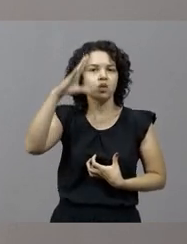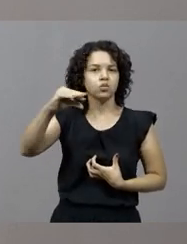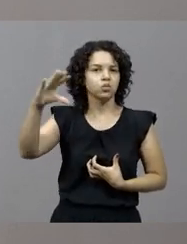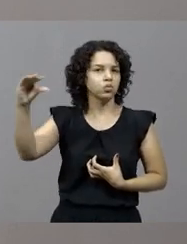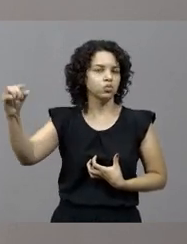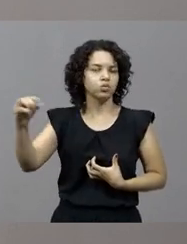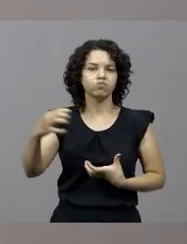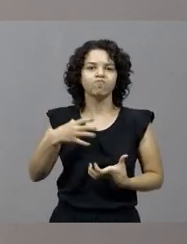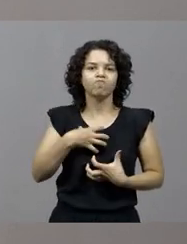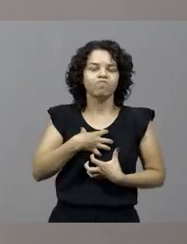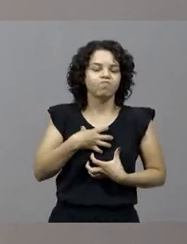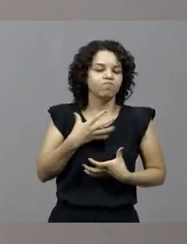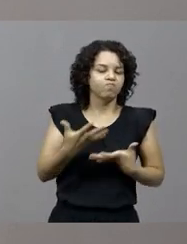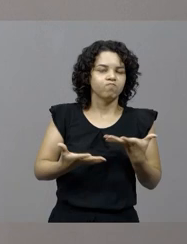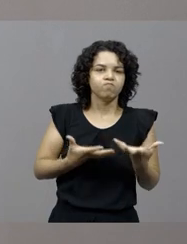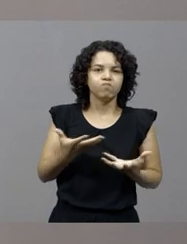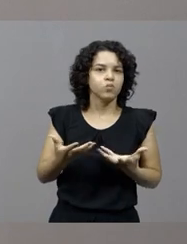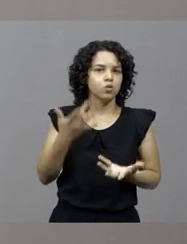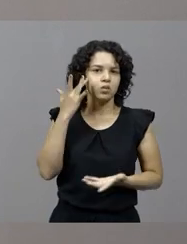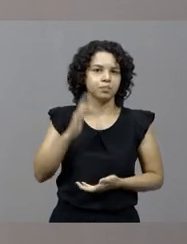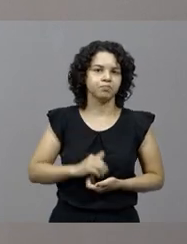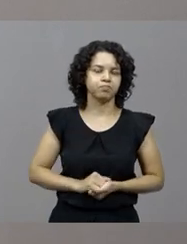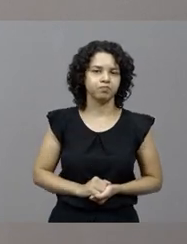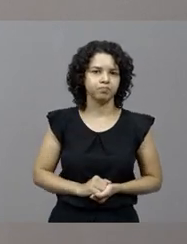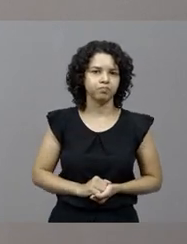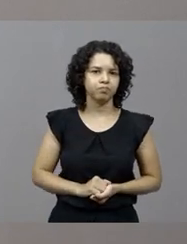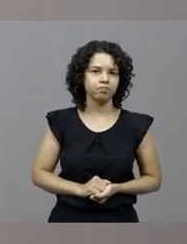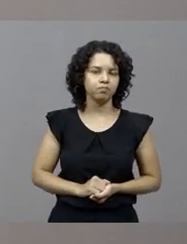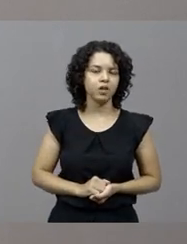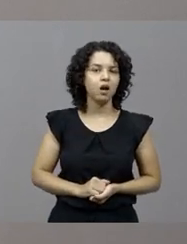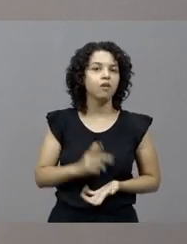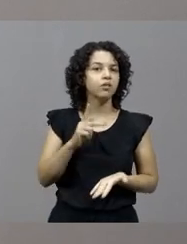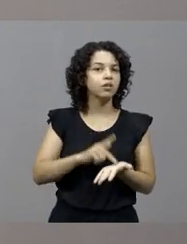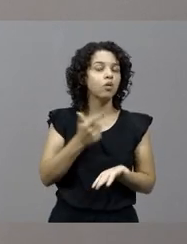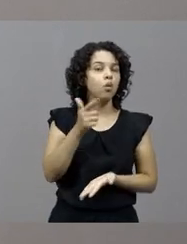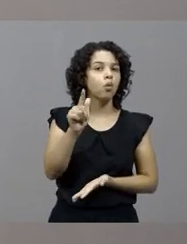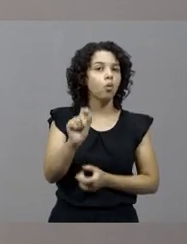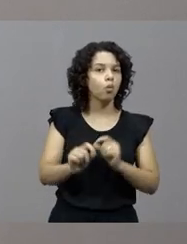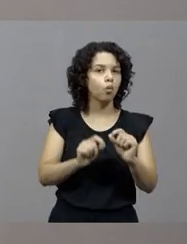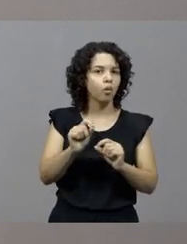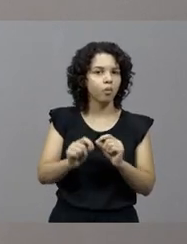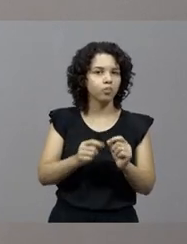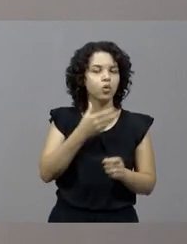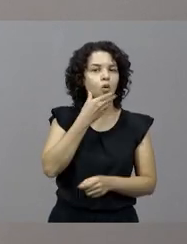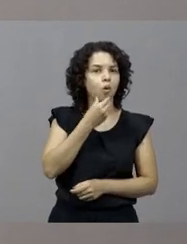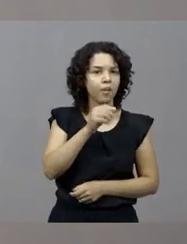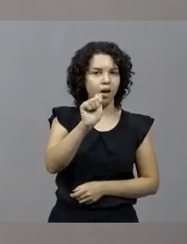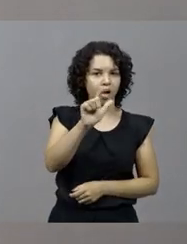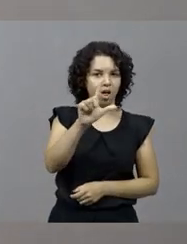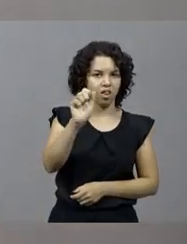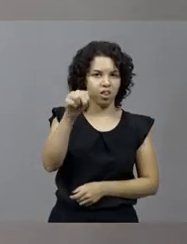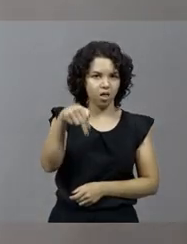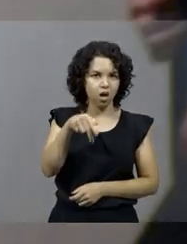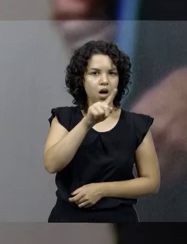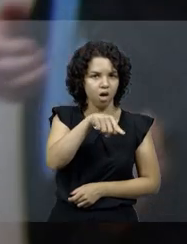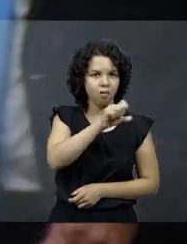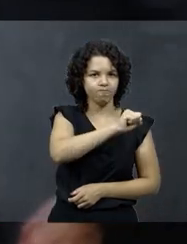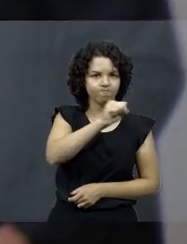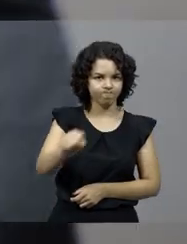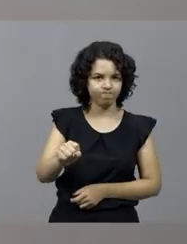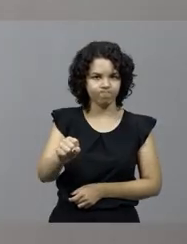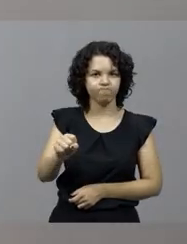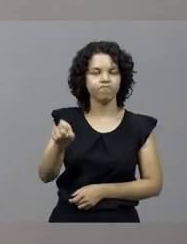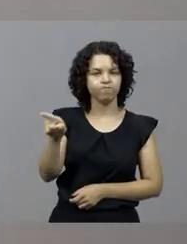Outro fato, e é uma grande verdade, é que o Alan, o assassino do Luiz